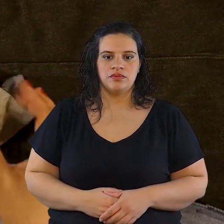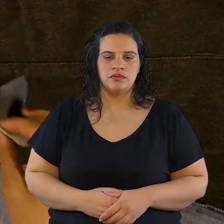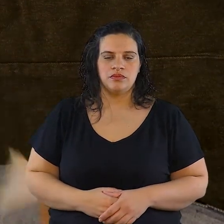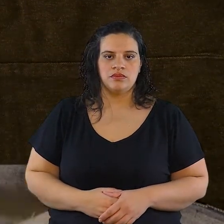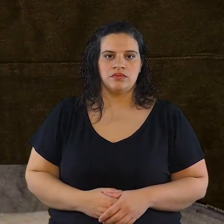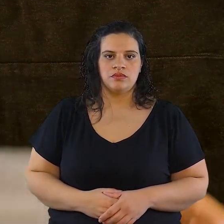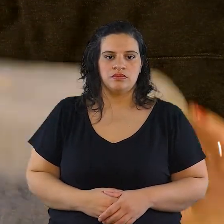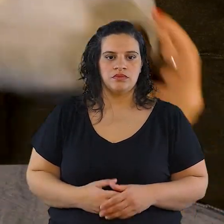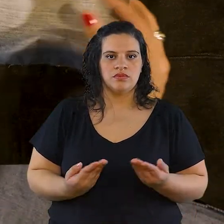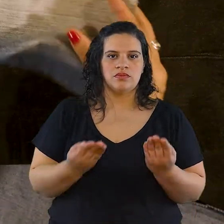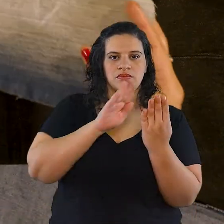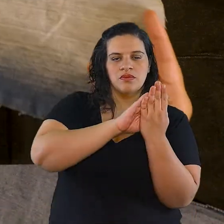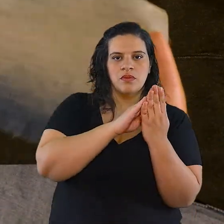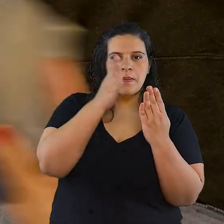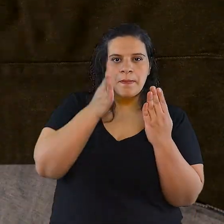Abro.